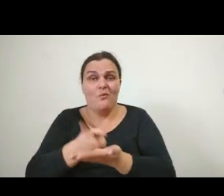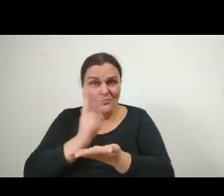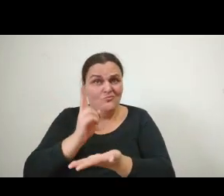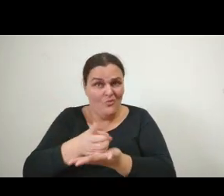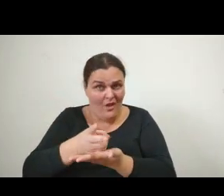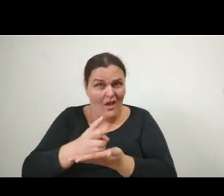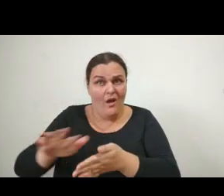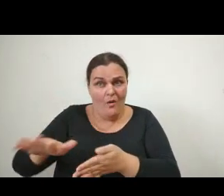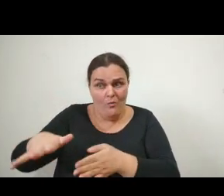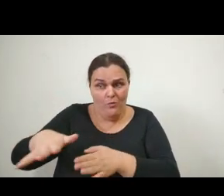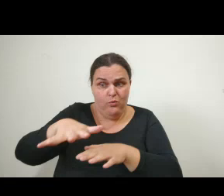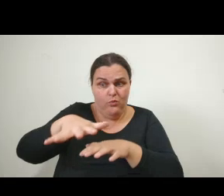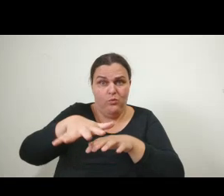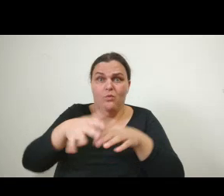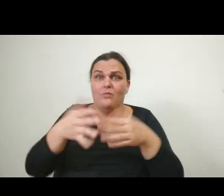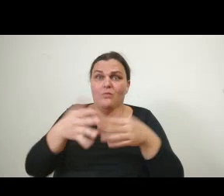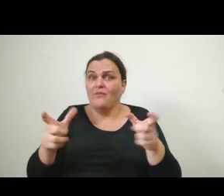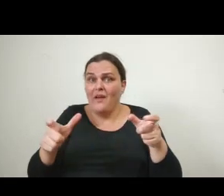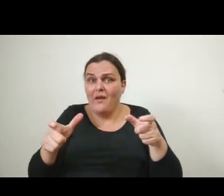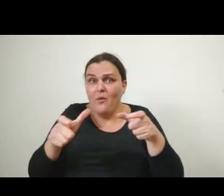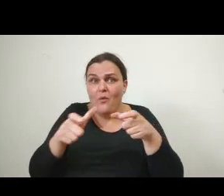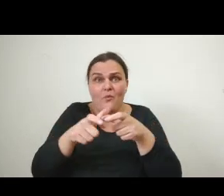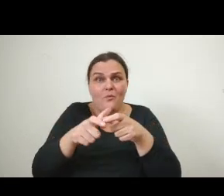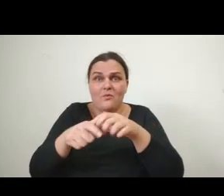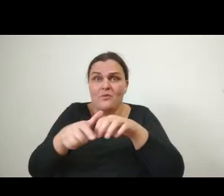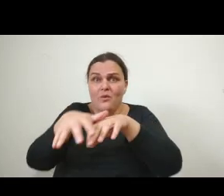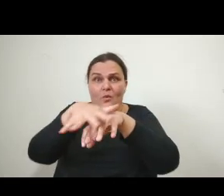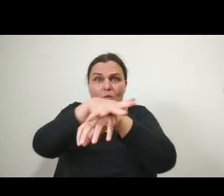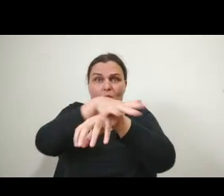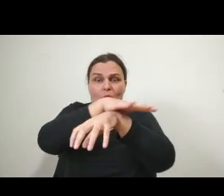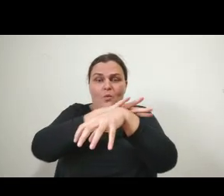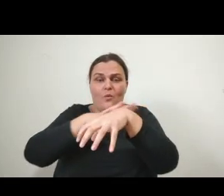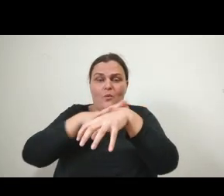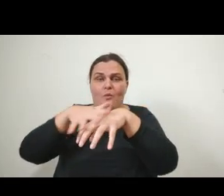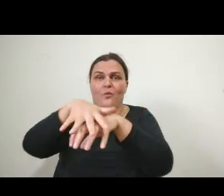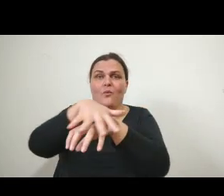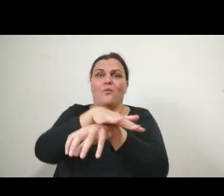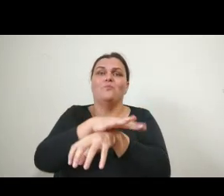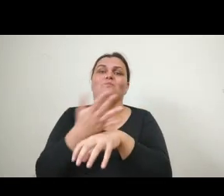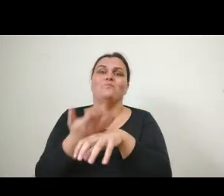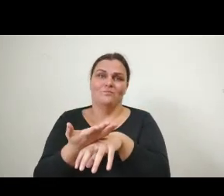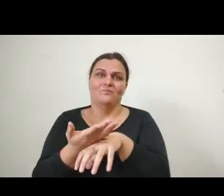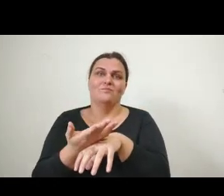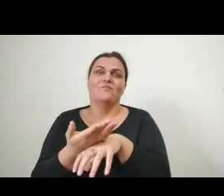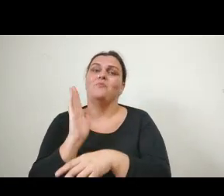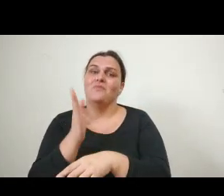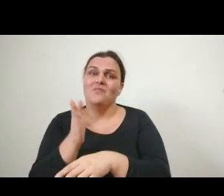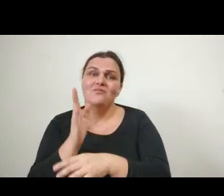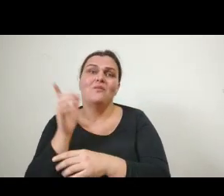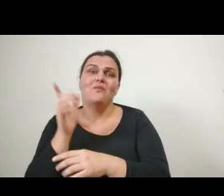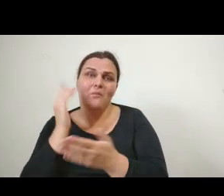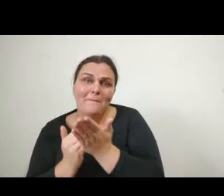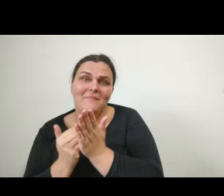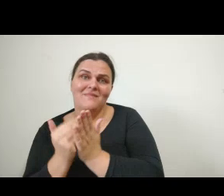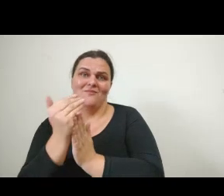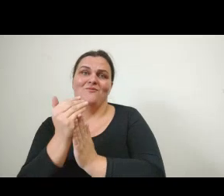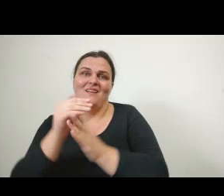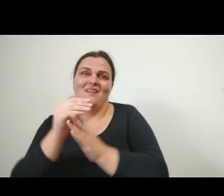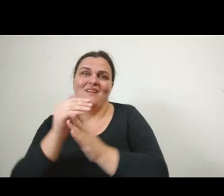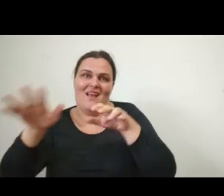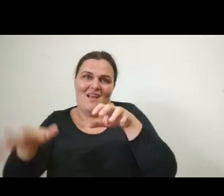540 mil habitantes, né? E uma elevação média de apenas, olha, 1 metro acima do nível do mar. E